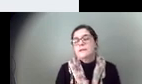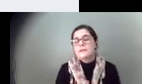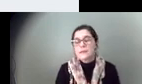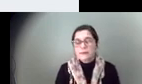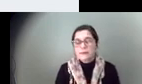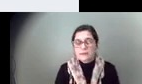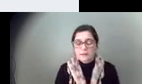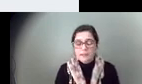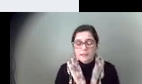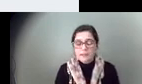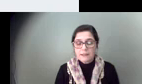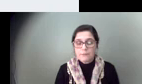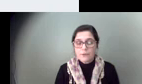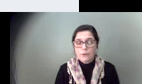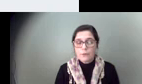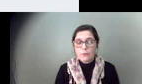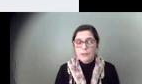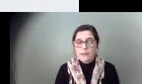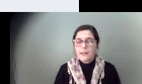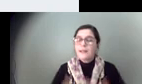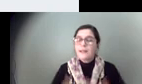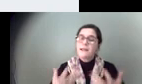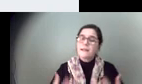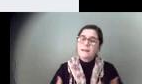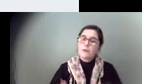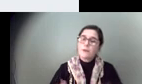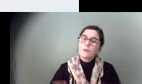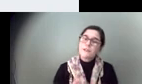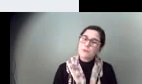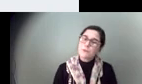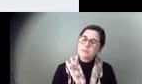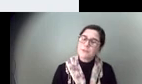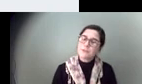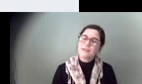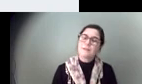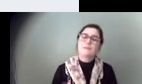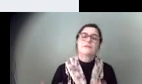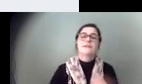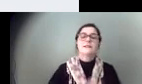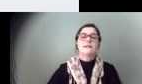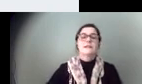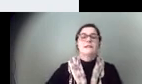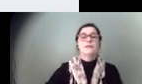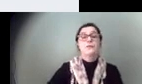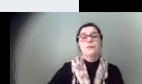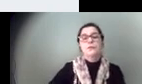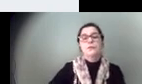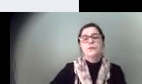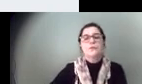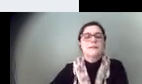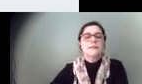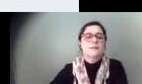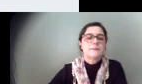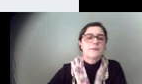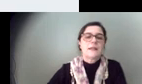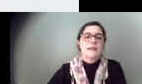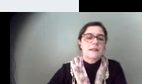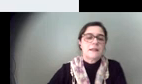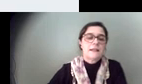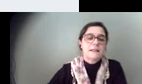de uma certa maneira, uma alegria, né, um ânimo, né, para a vida. Então, foi muito